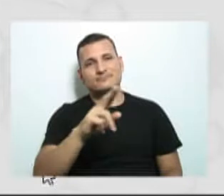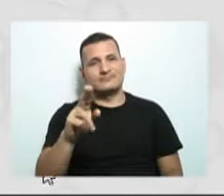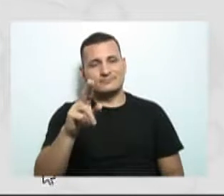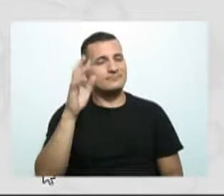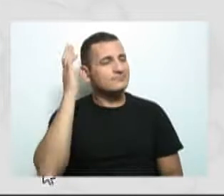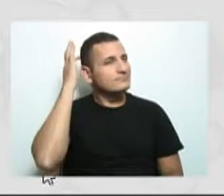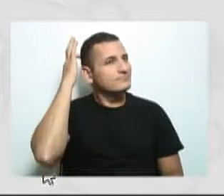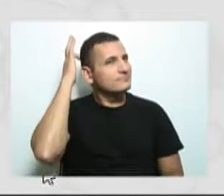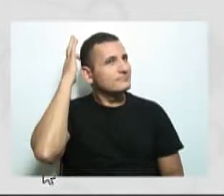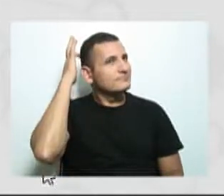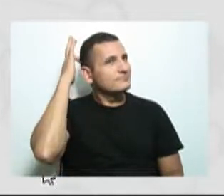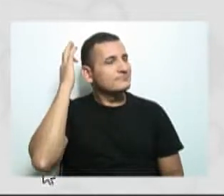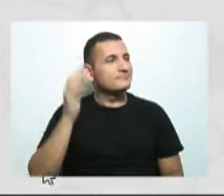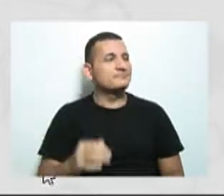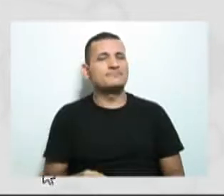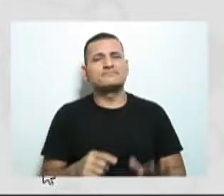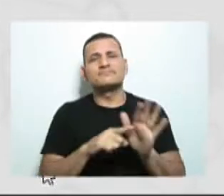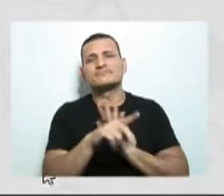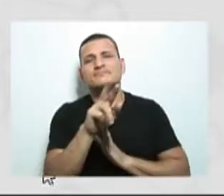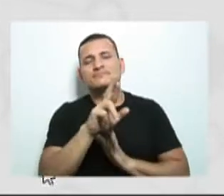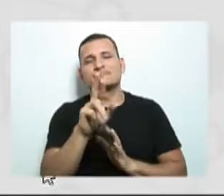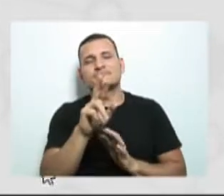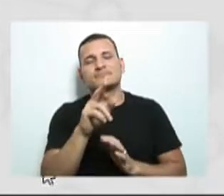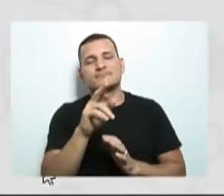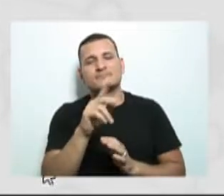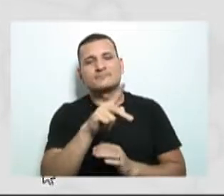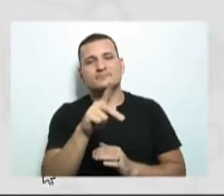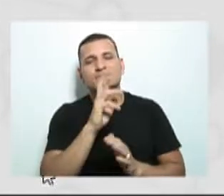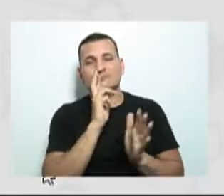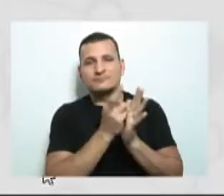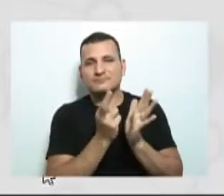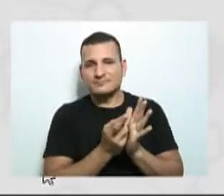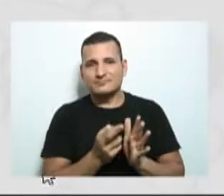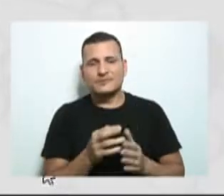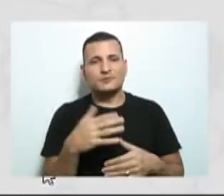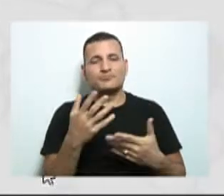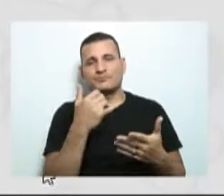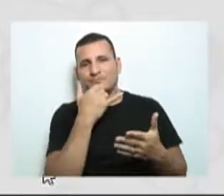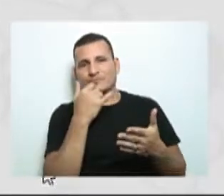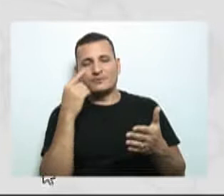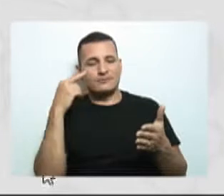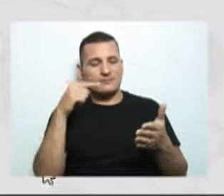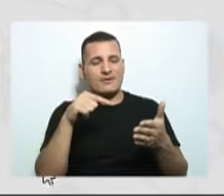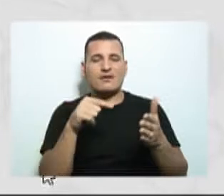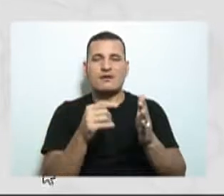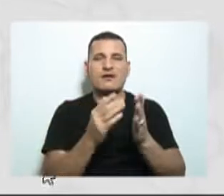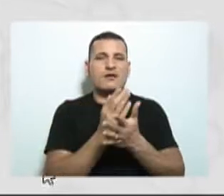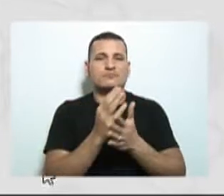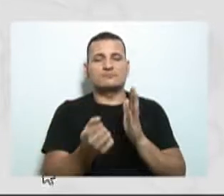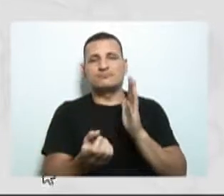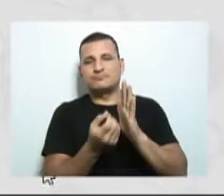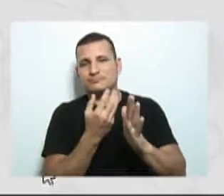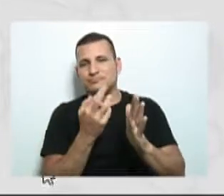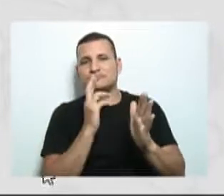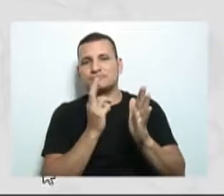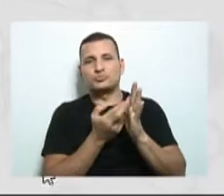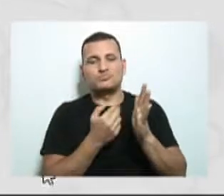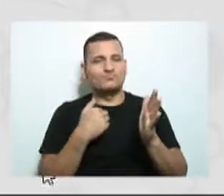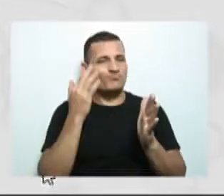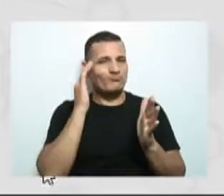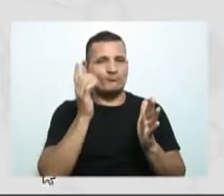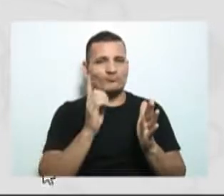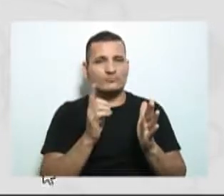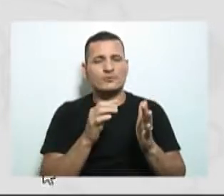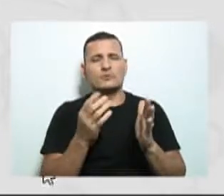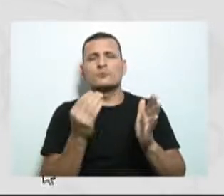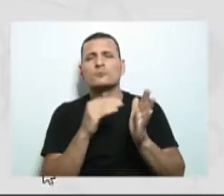mesmo. O que estão falando aí, professora Regina? Então, alguns aqui eu não consegui entender muito, né? Aí um colocou aqui o nome